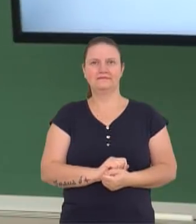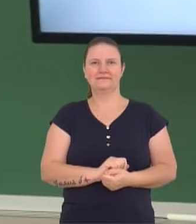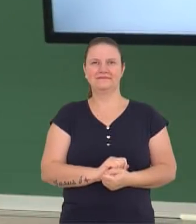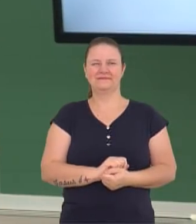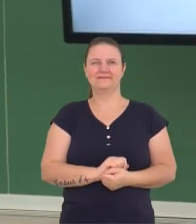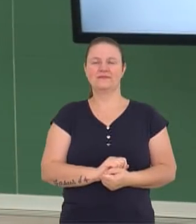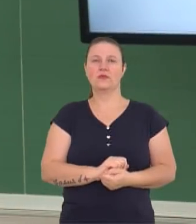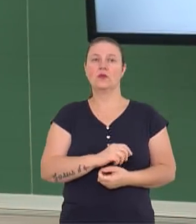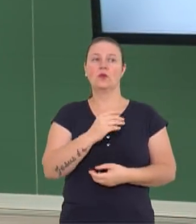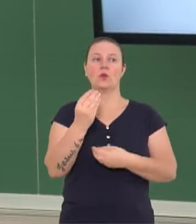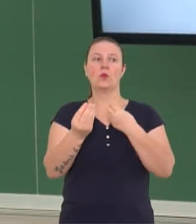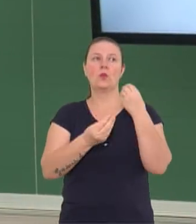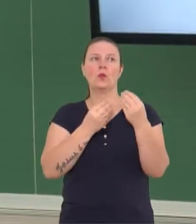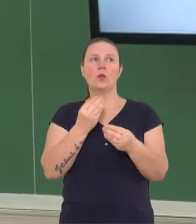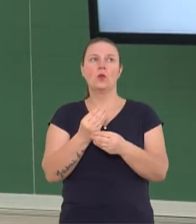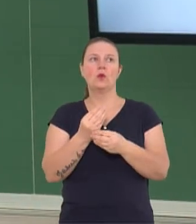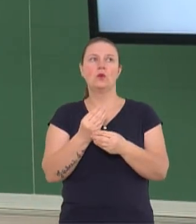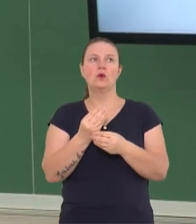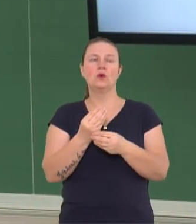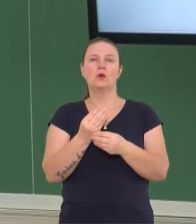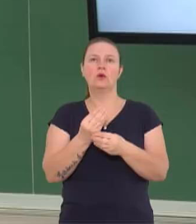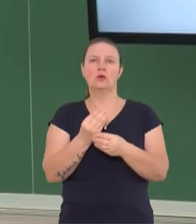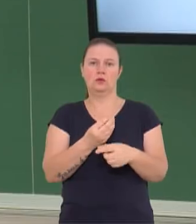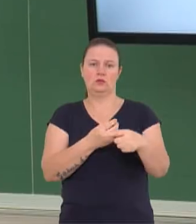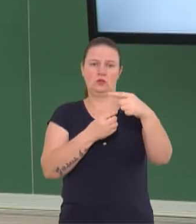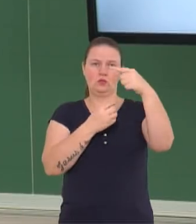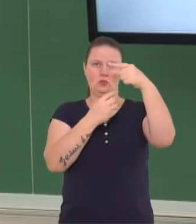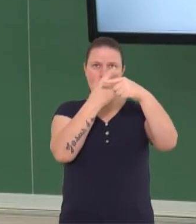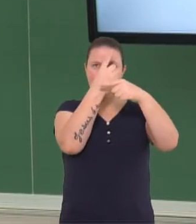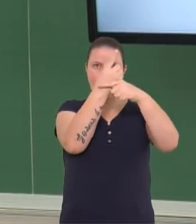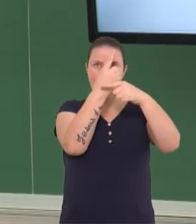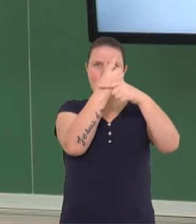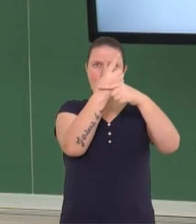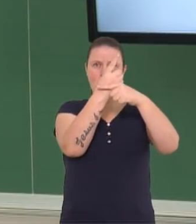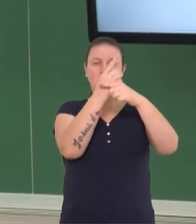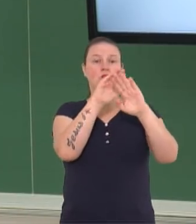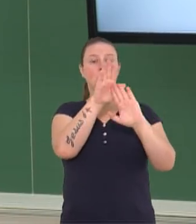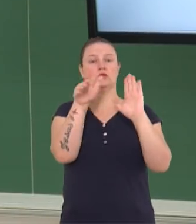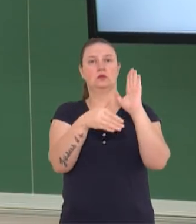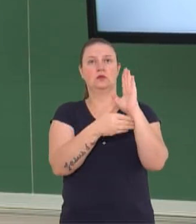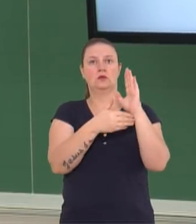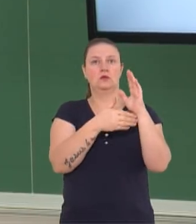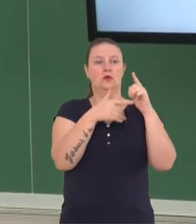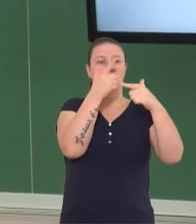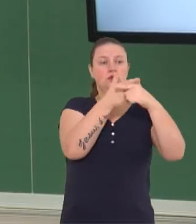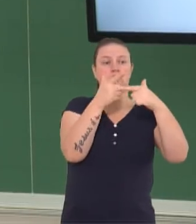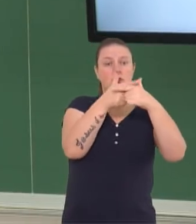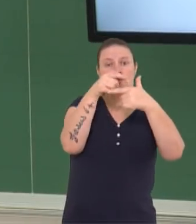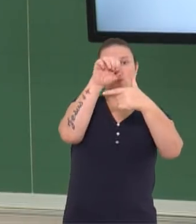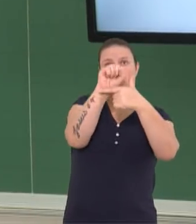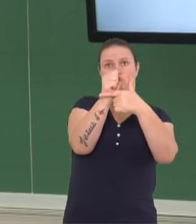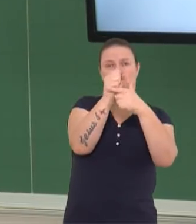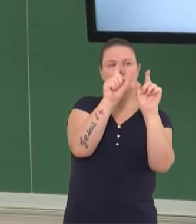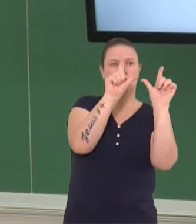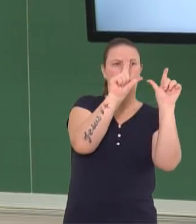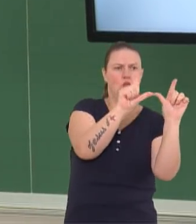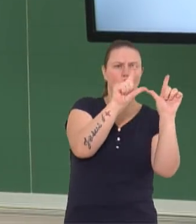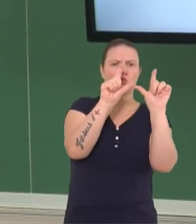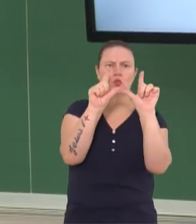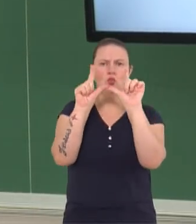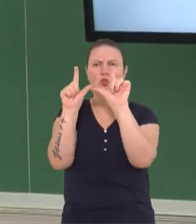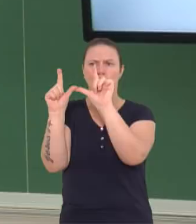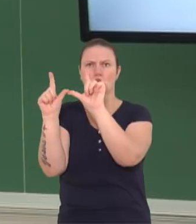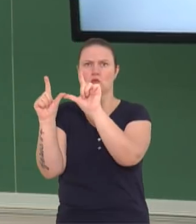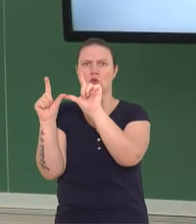1/8, que é como se eu pegasse um inteiro, dividisse em 8 partes e considerasse